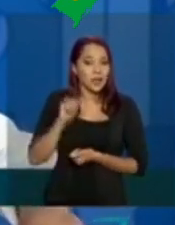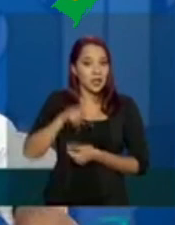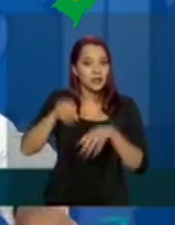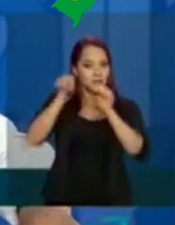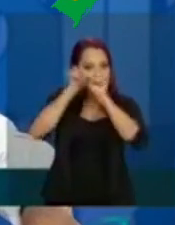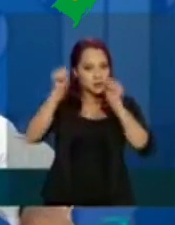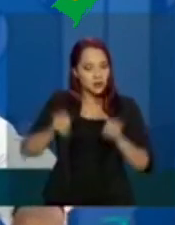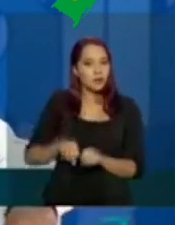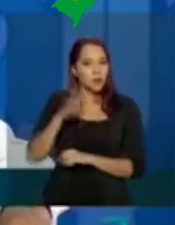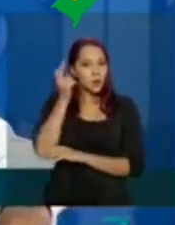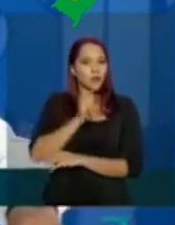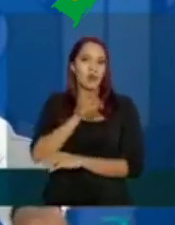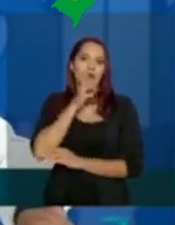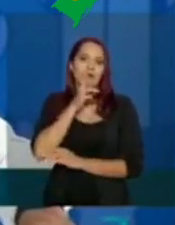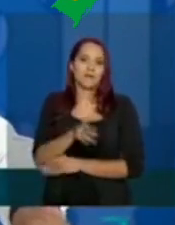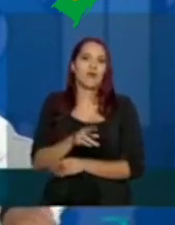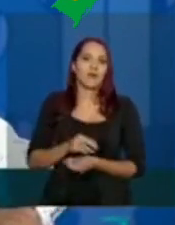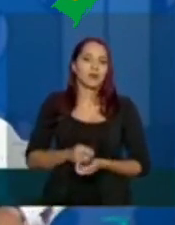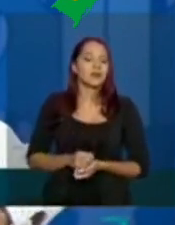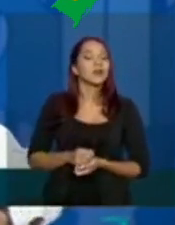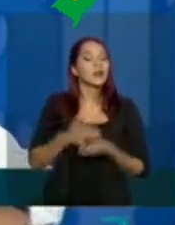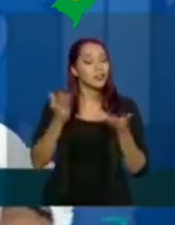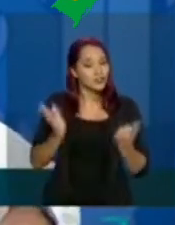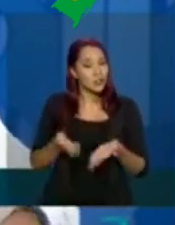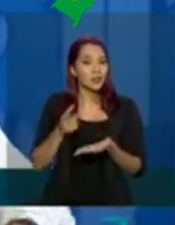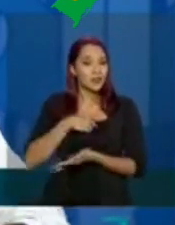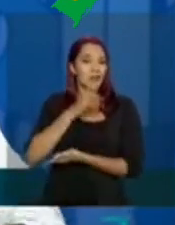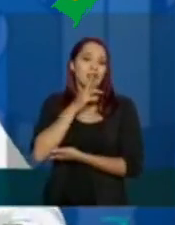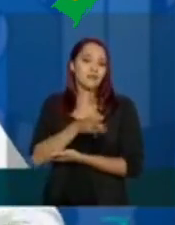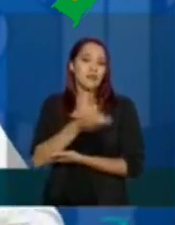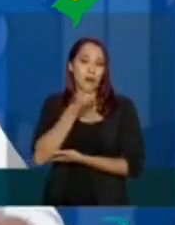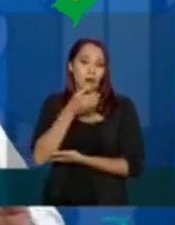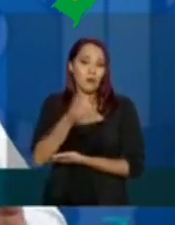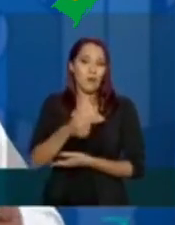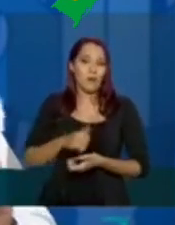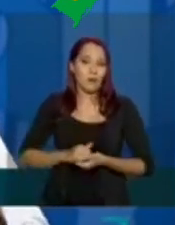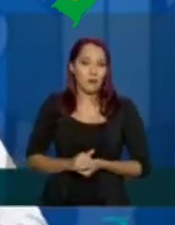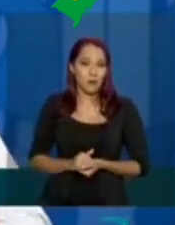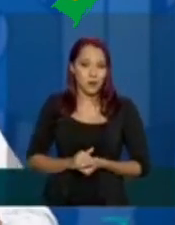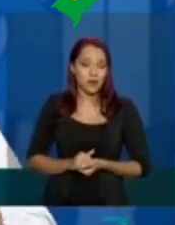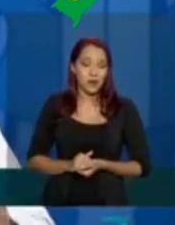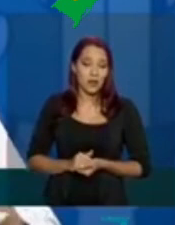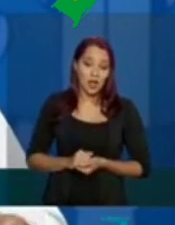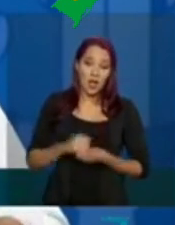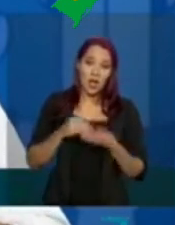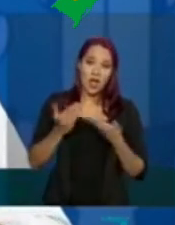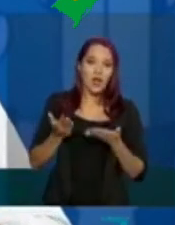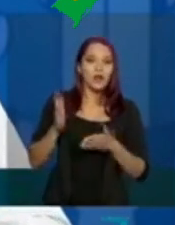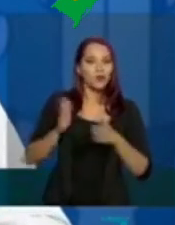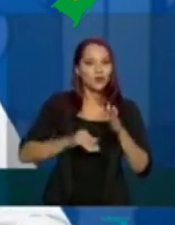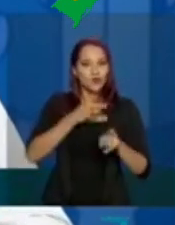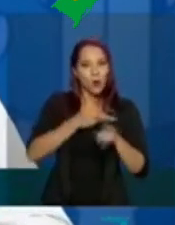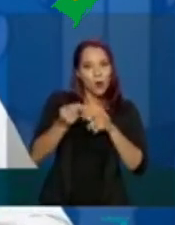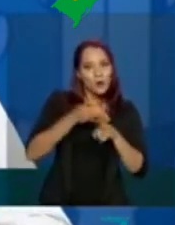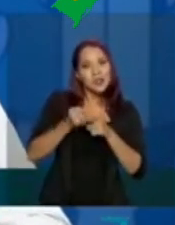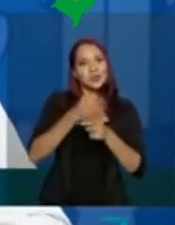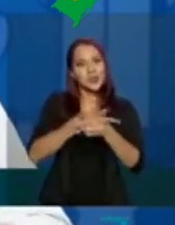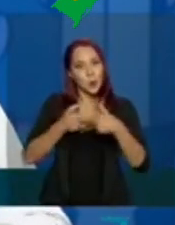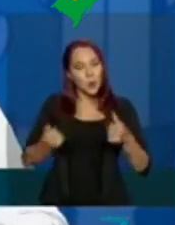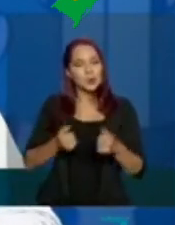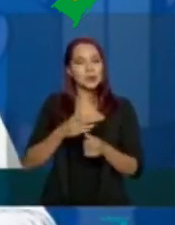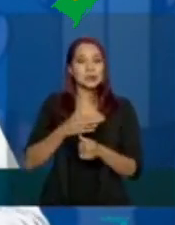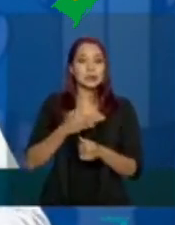vai dar respostas, ele está dando respostas. As nossas eventuais conquistas, as nossas